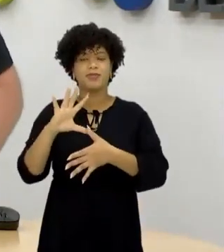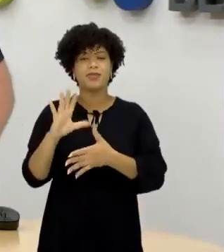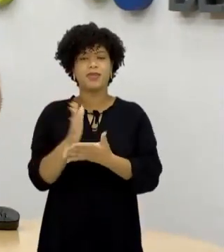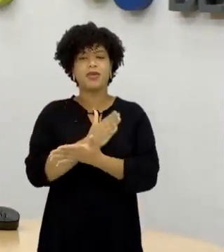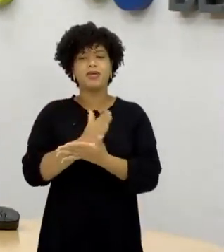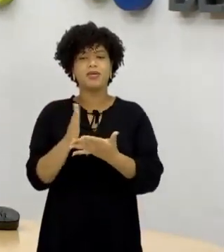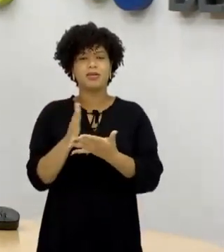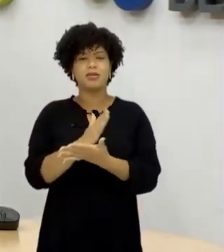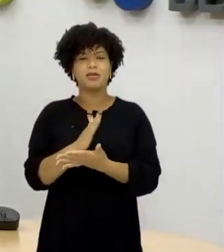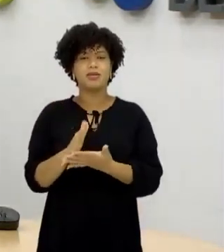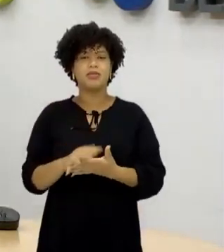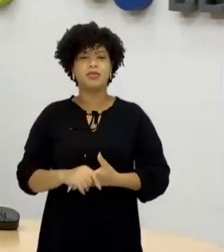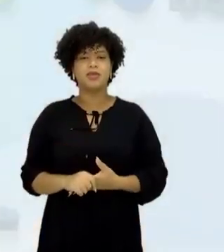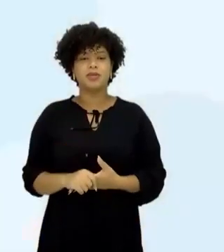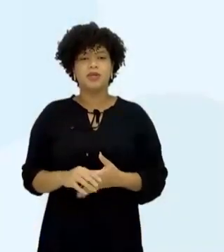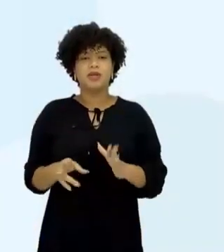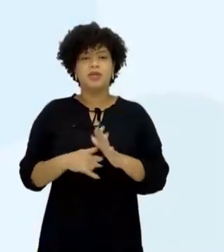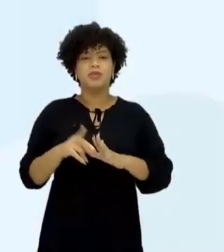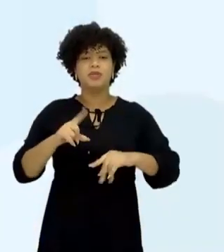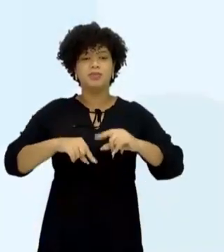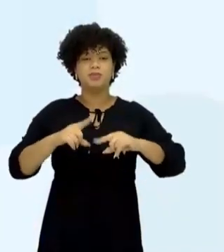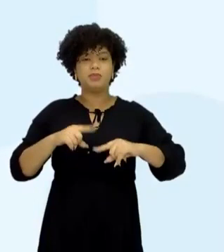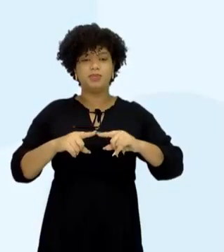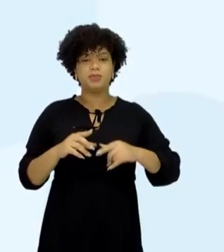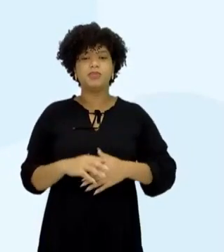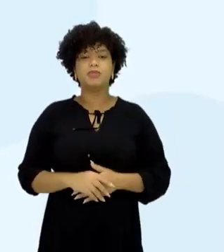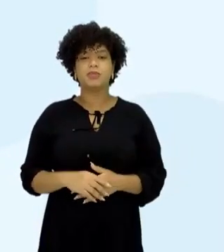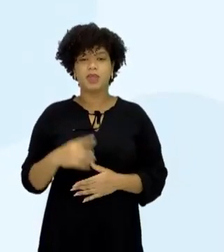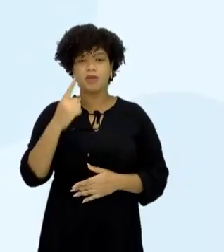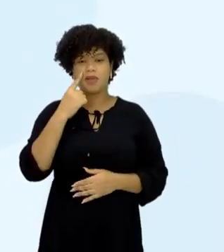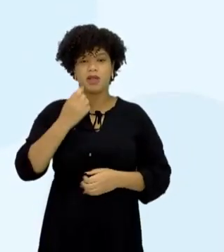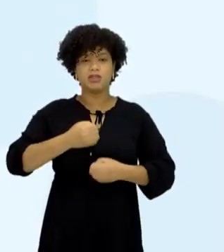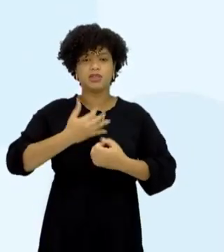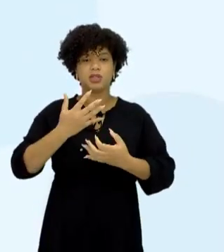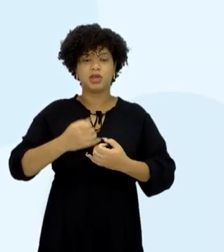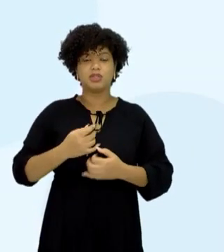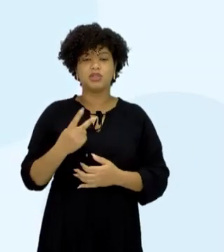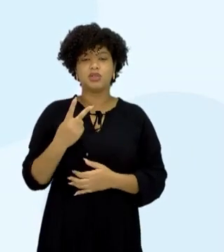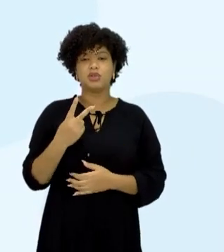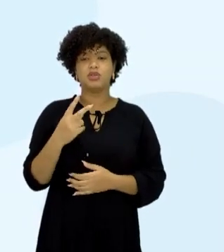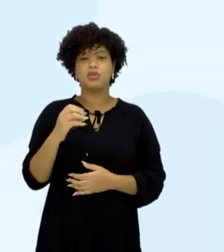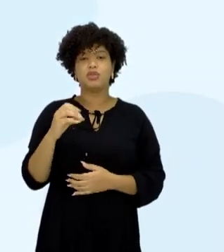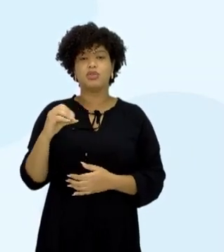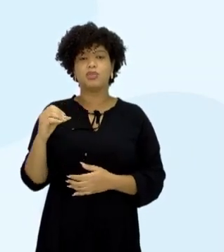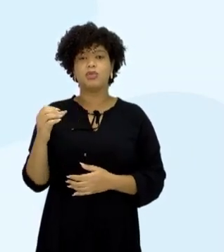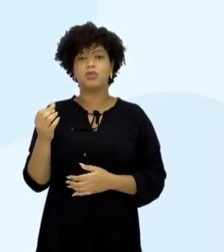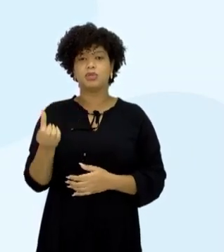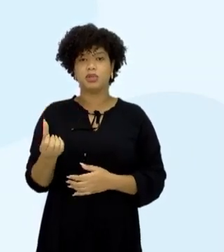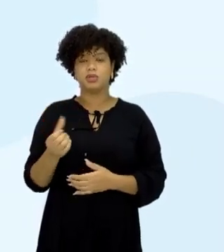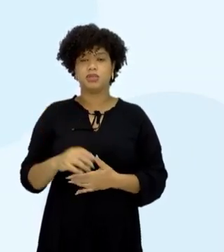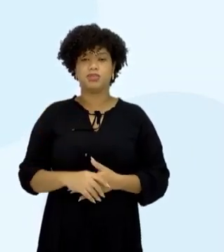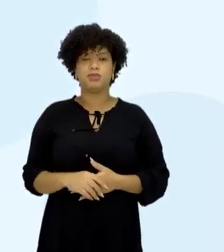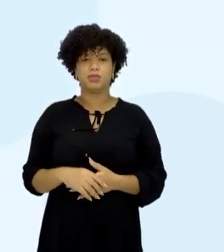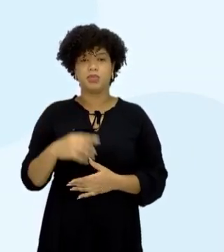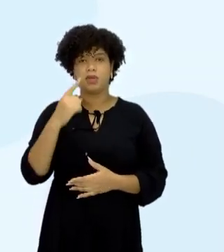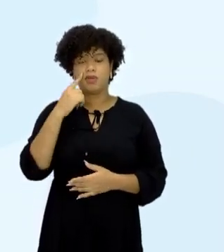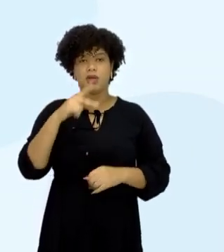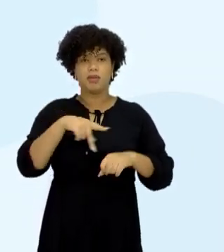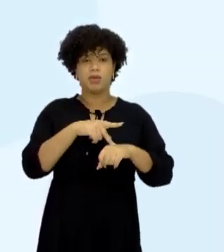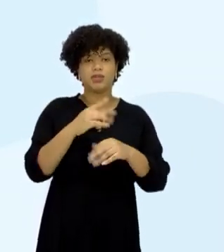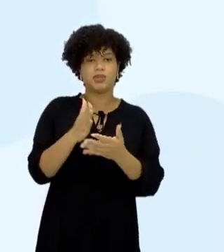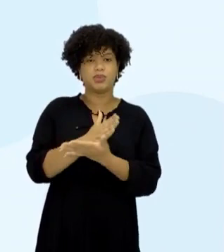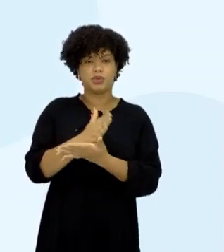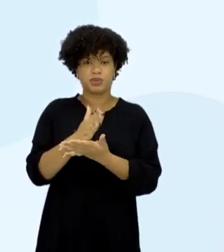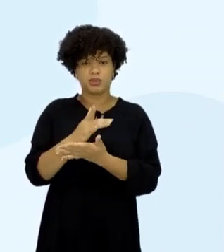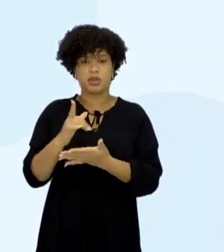distribuição dos sistemas de produção animal de dados de 2006. Então, nós temos aí alguns países que